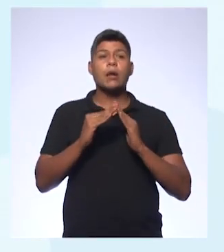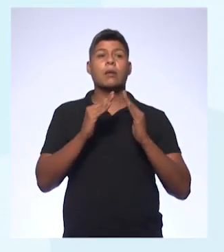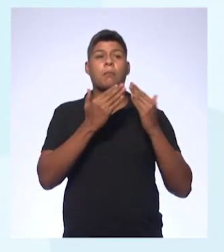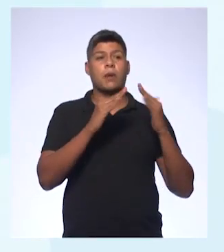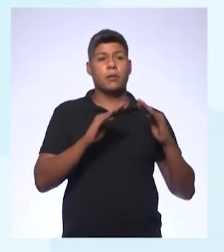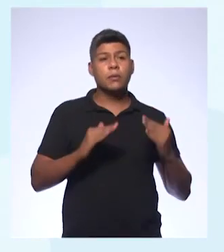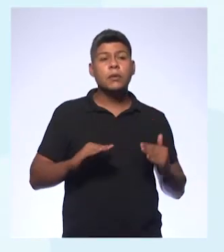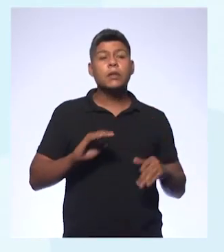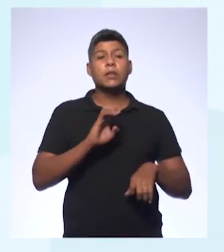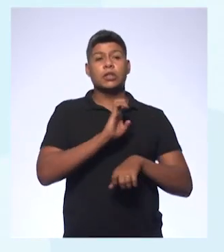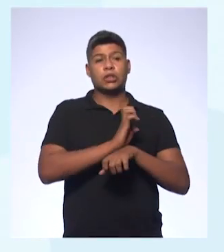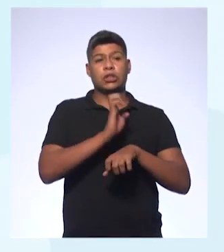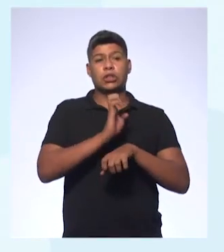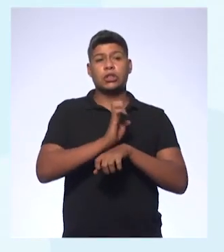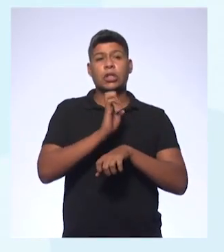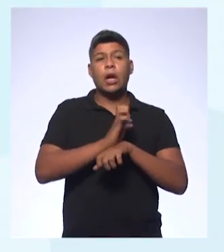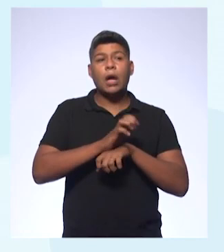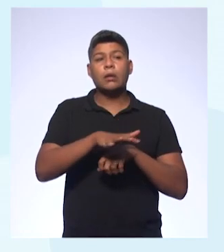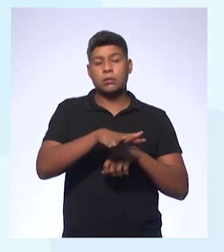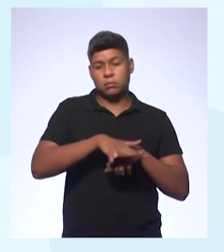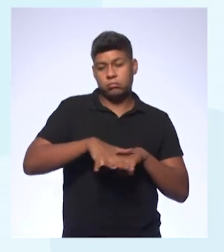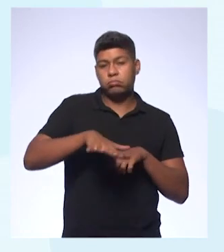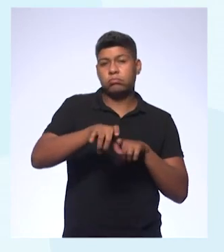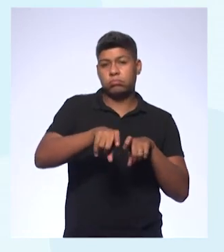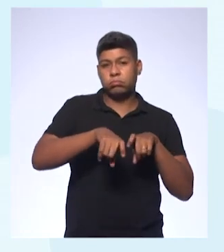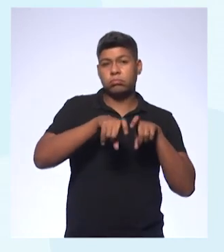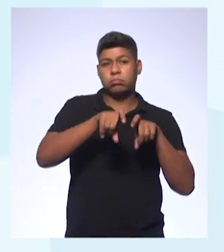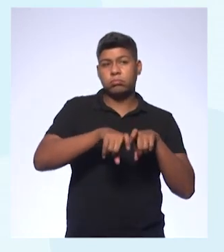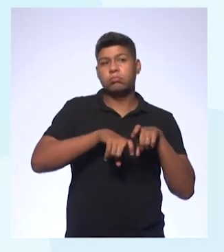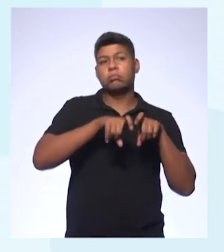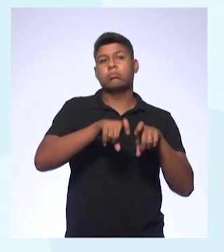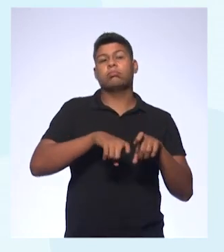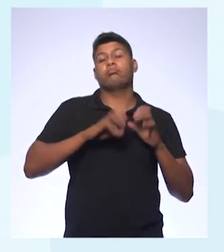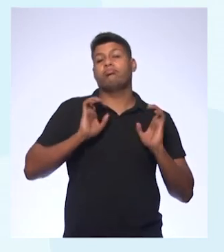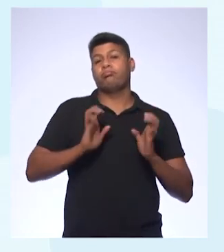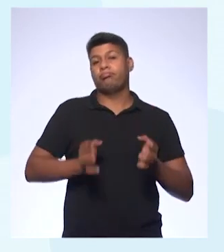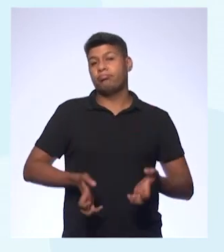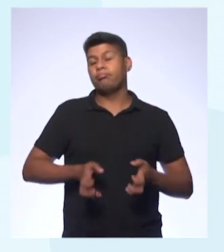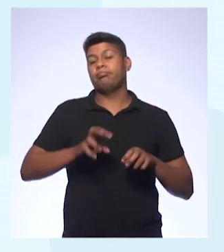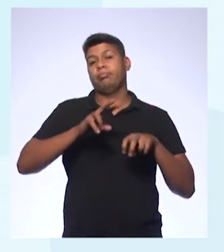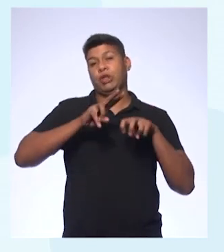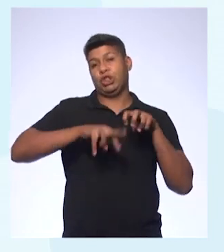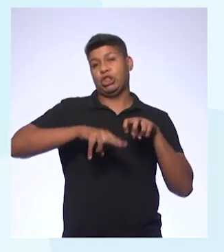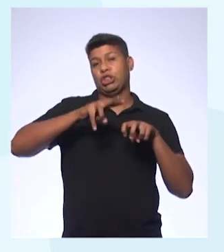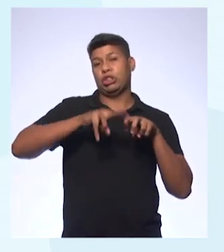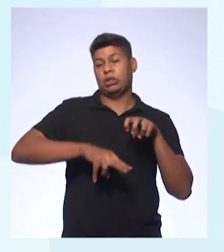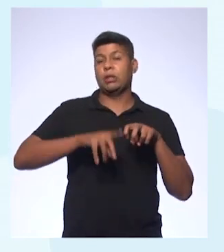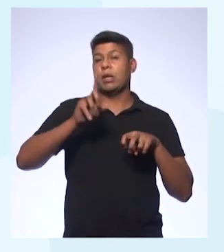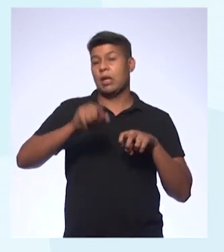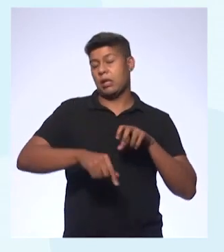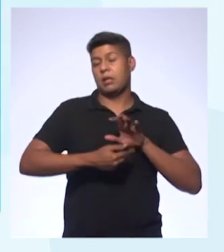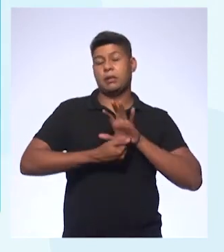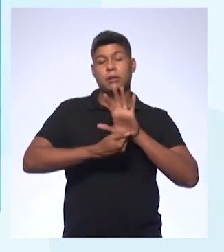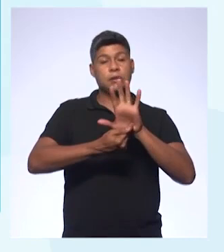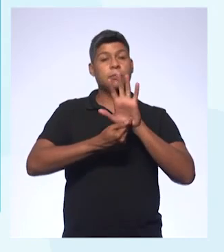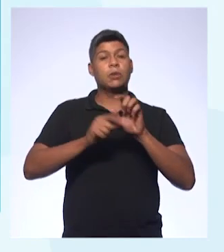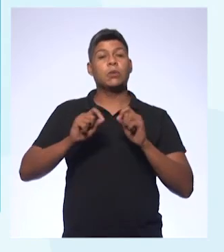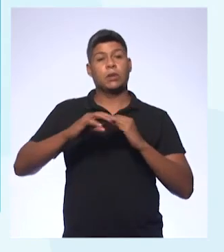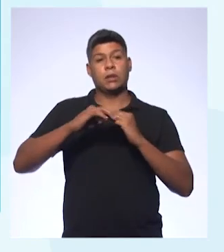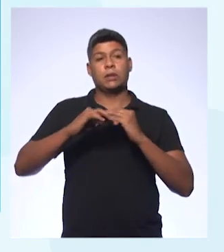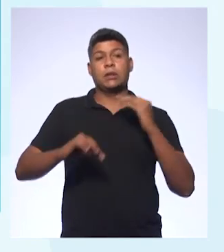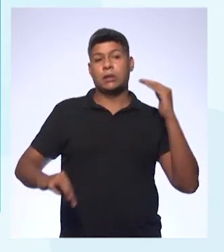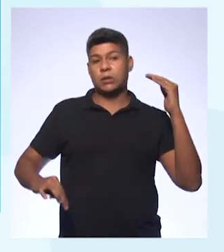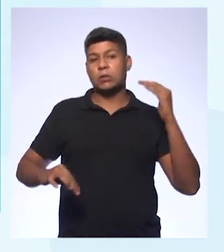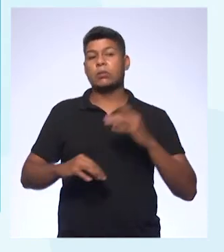periferias, dos estados, né, no meio rural, das etnias, no gênero. Né? Então, esses são elementos que expressam a